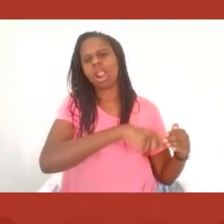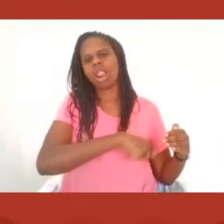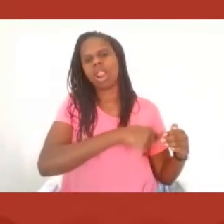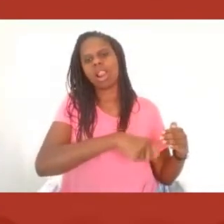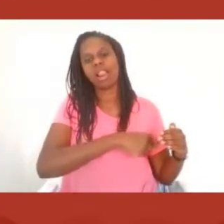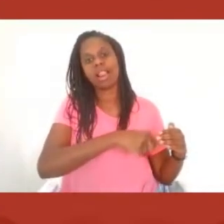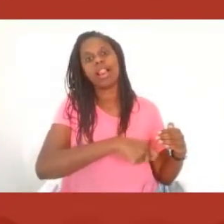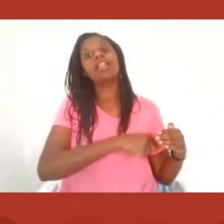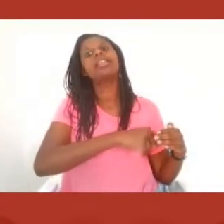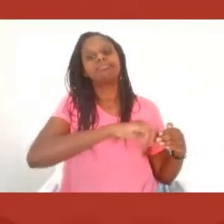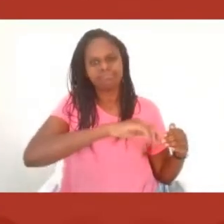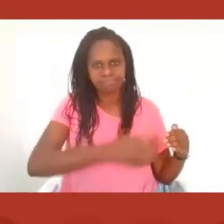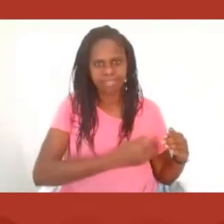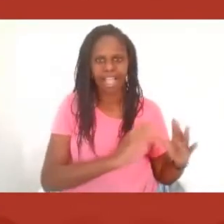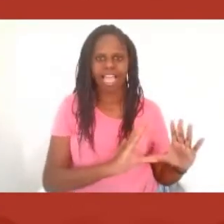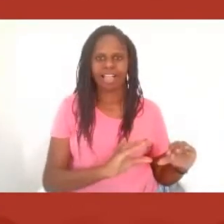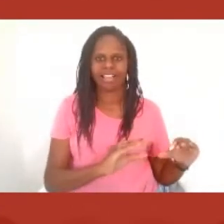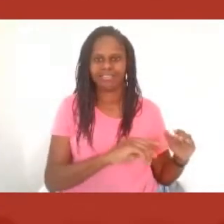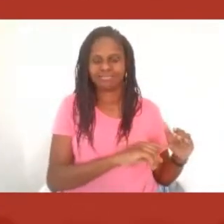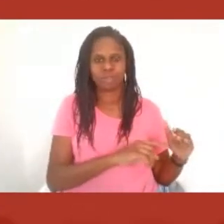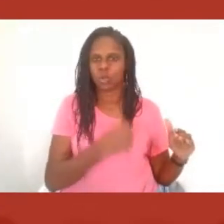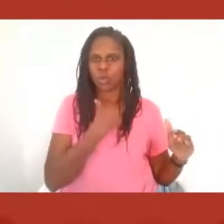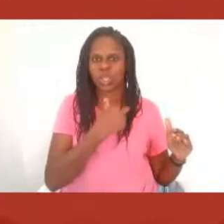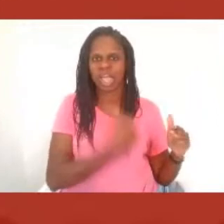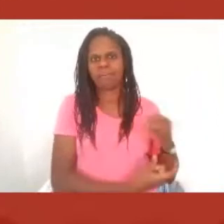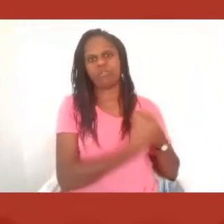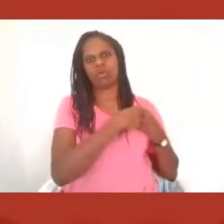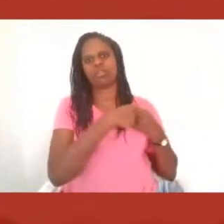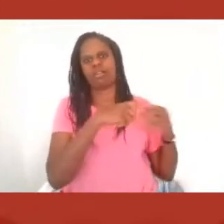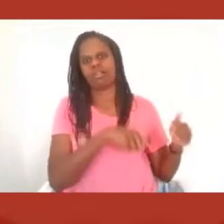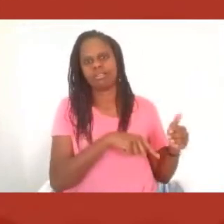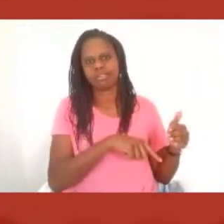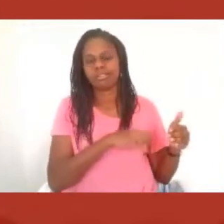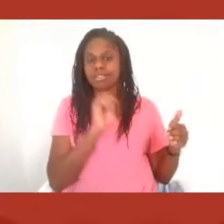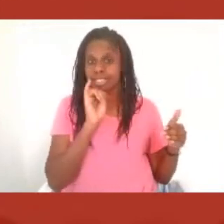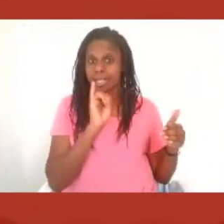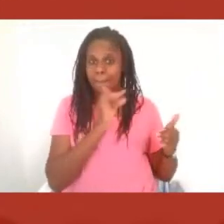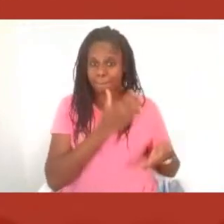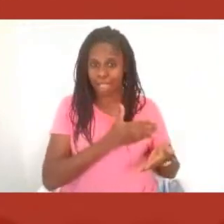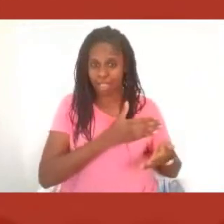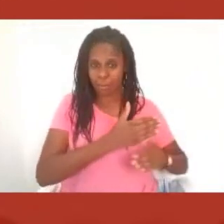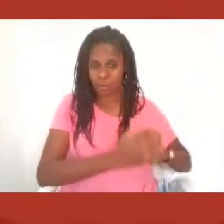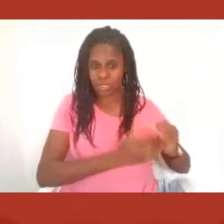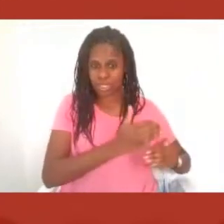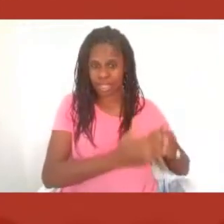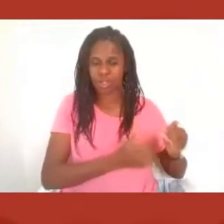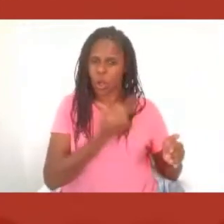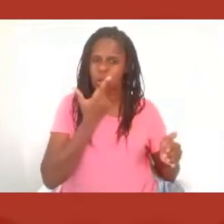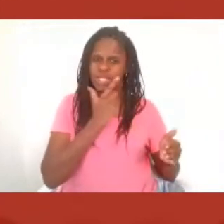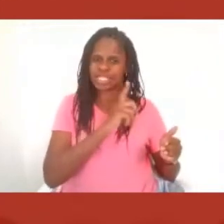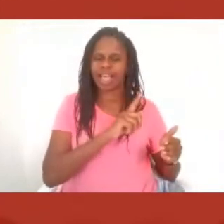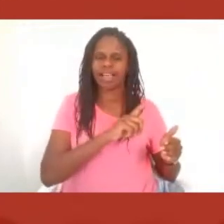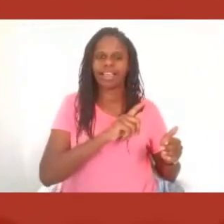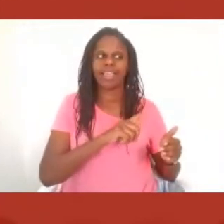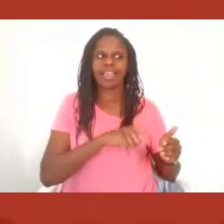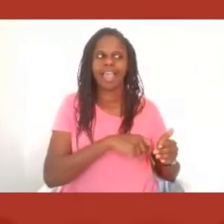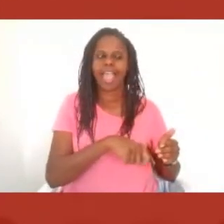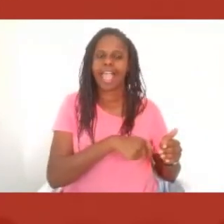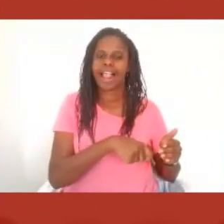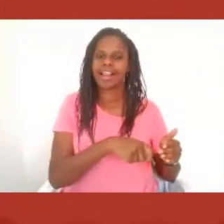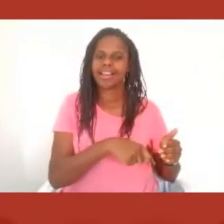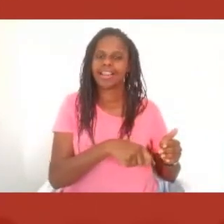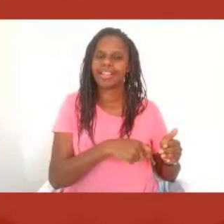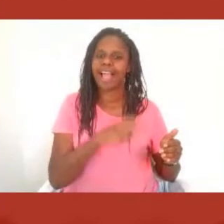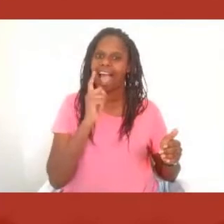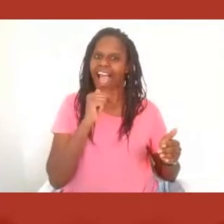Se você está no meio do processo, você consegue mudar o mingau e deixar ele um pouquinho mais mole se você